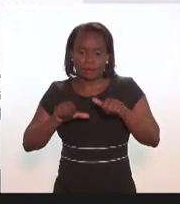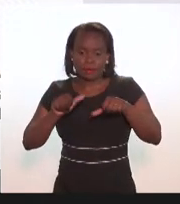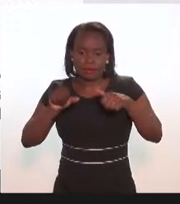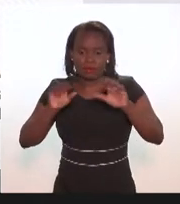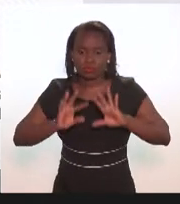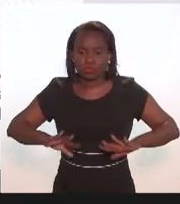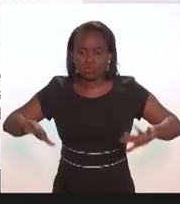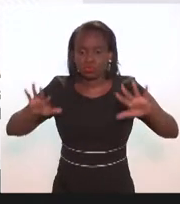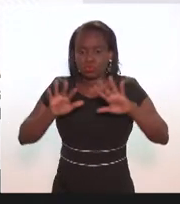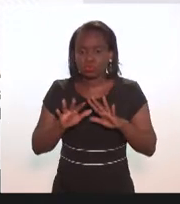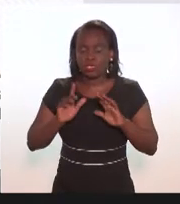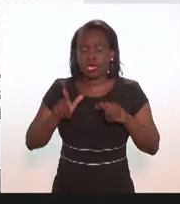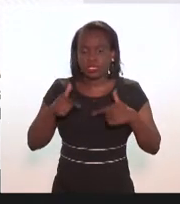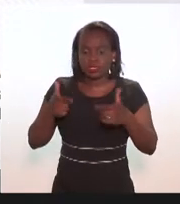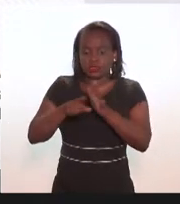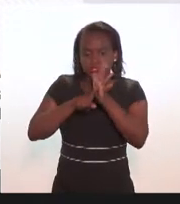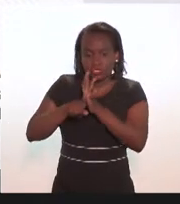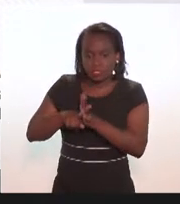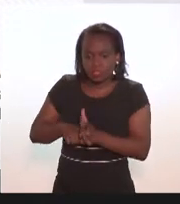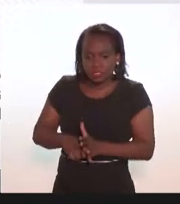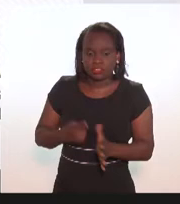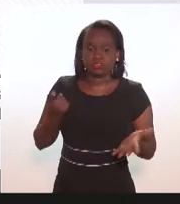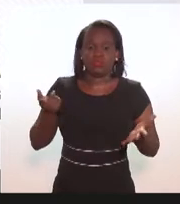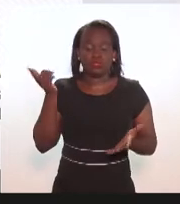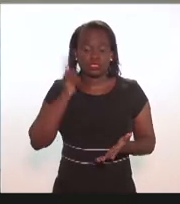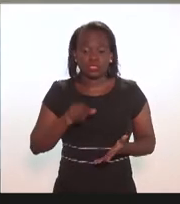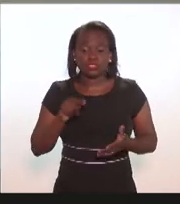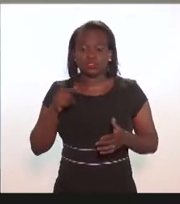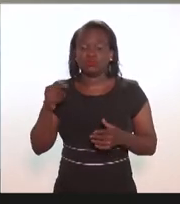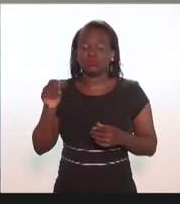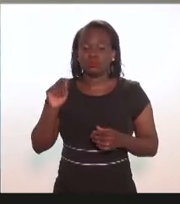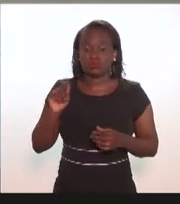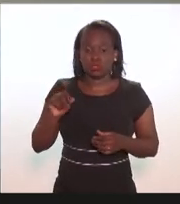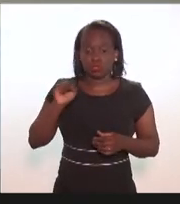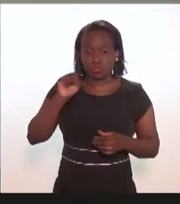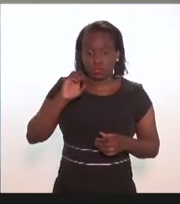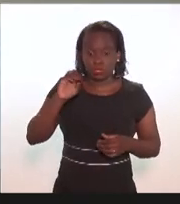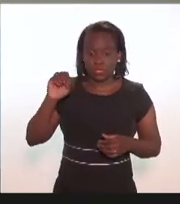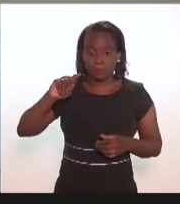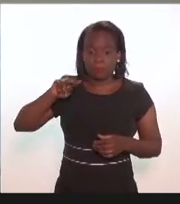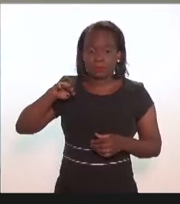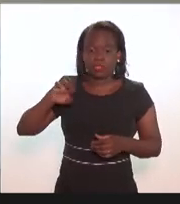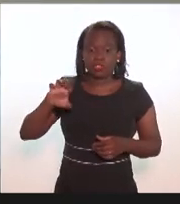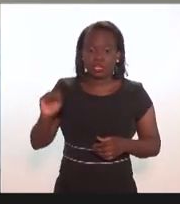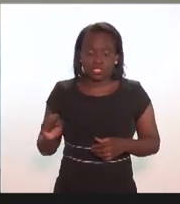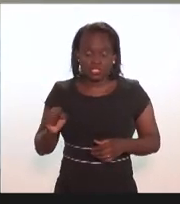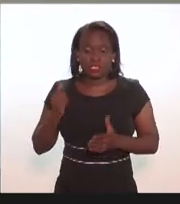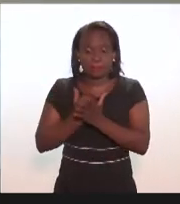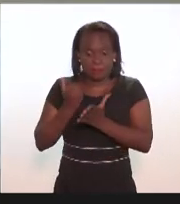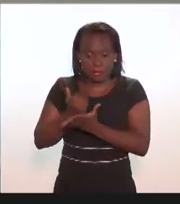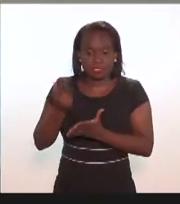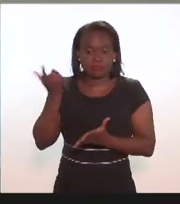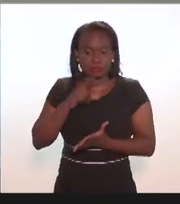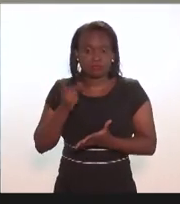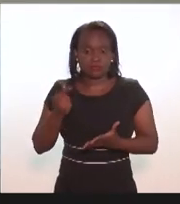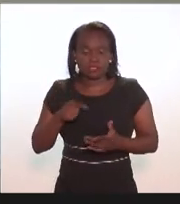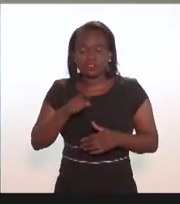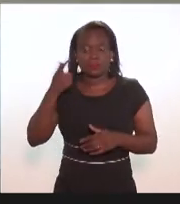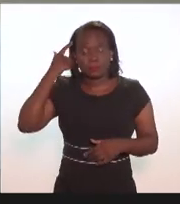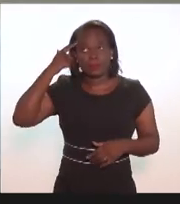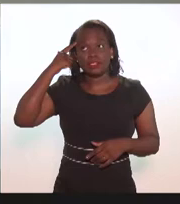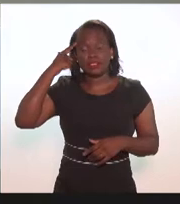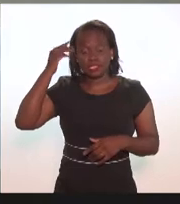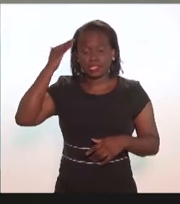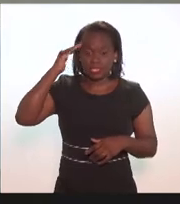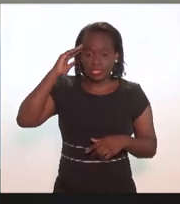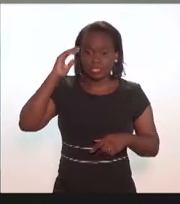e só com ações de fiscalização a gente conseguiu obter 800 milhões de receita extra. Para os senhores terem uma ideia,